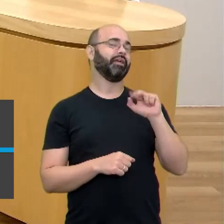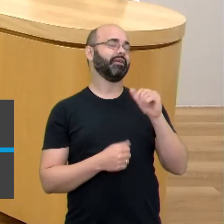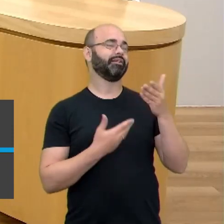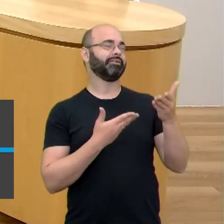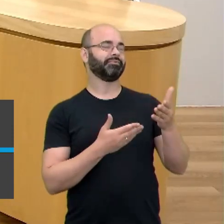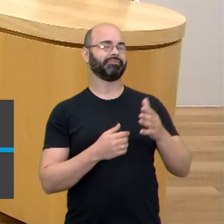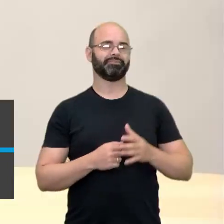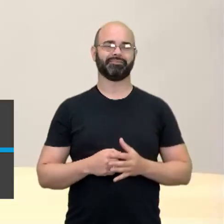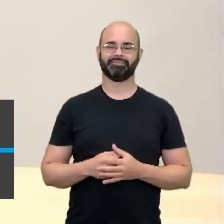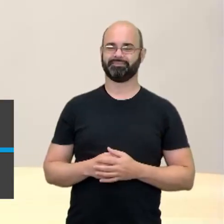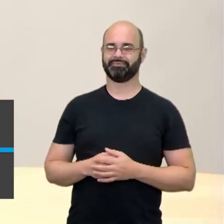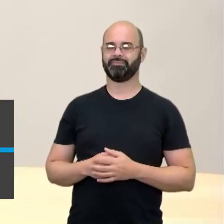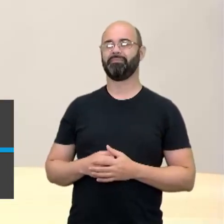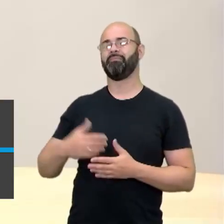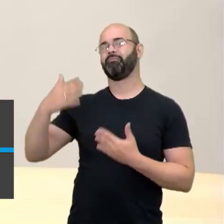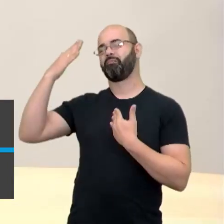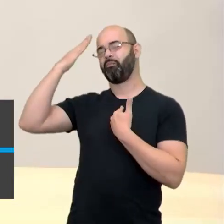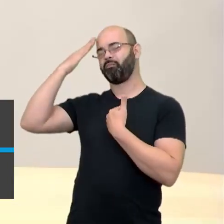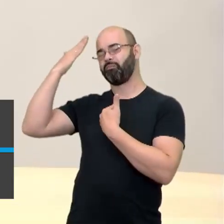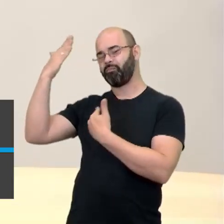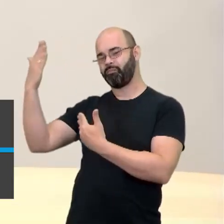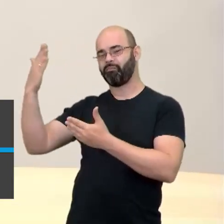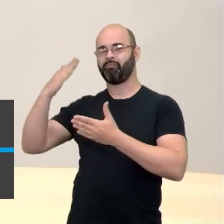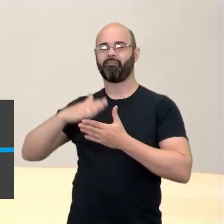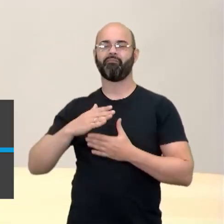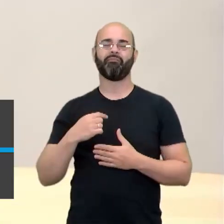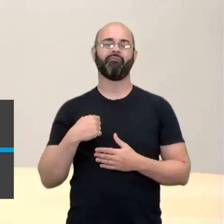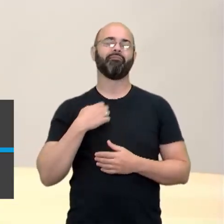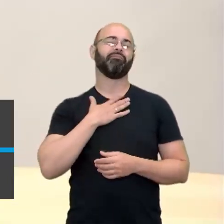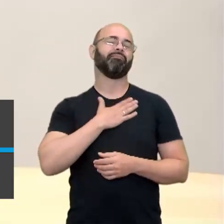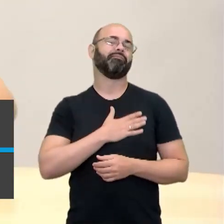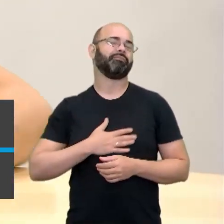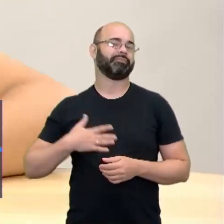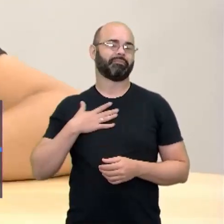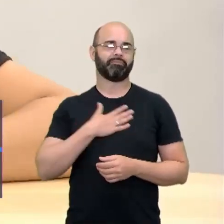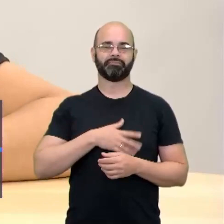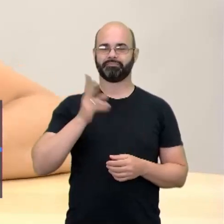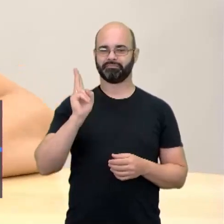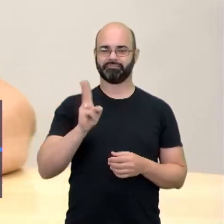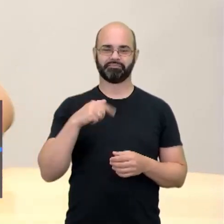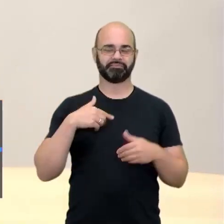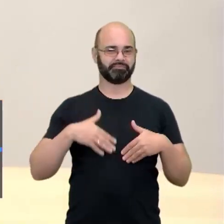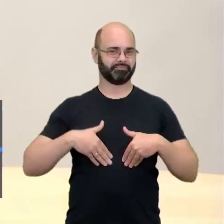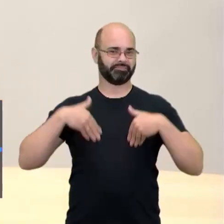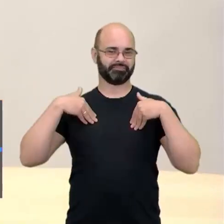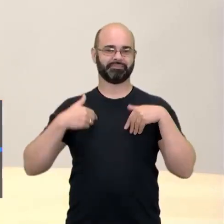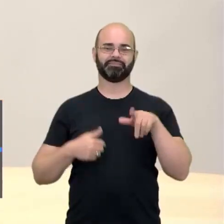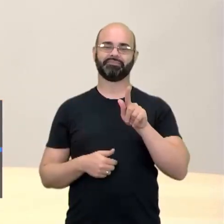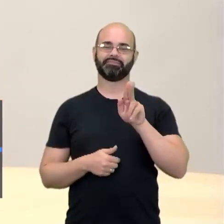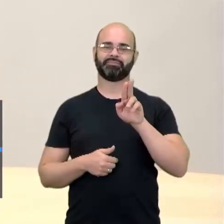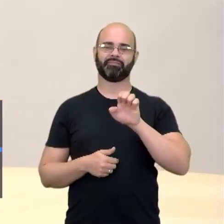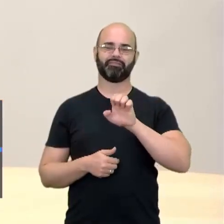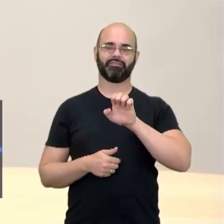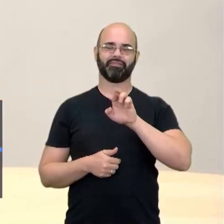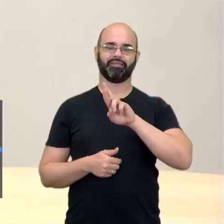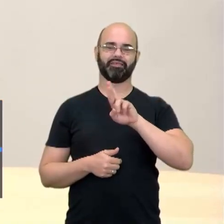Muito obrigada, vocês sabem que é sempre um prazer estar aqui com vocês. E eu tô honrada porque o Guerreiro é apenas